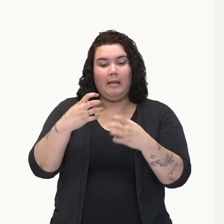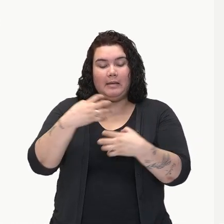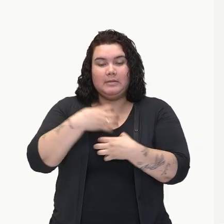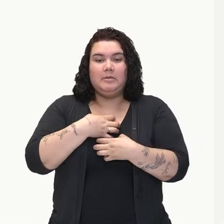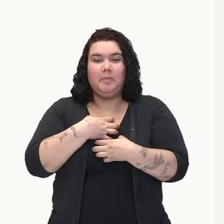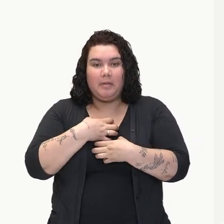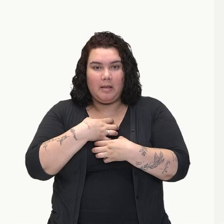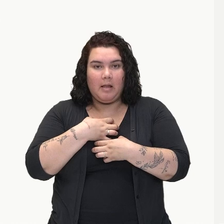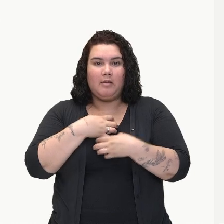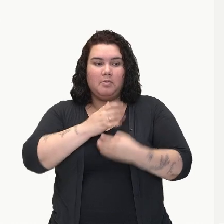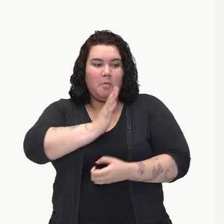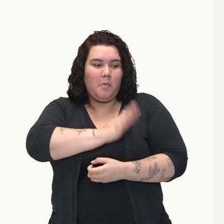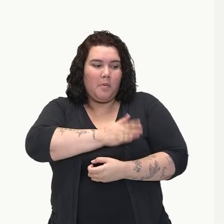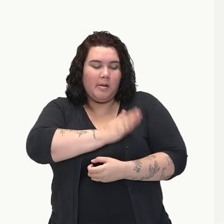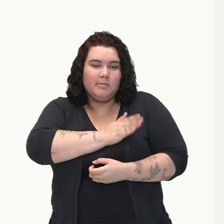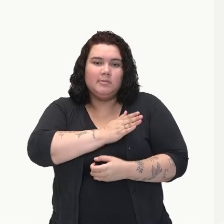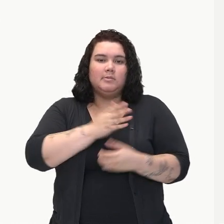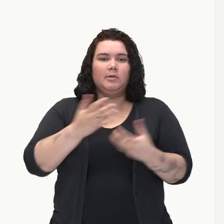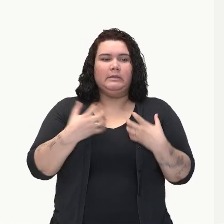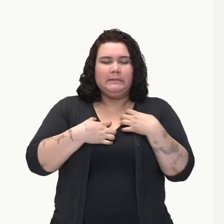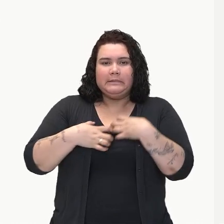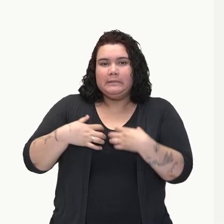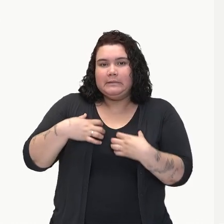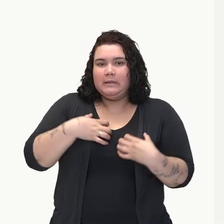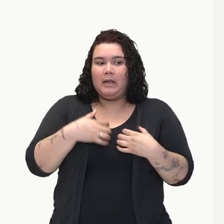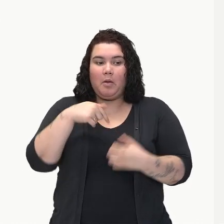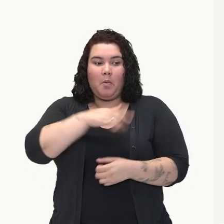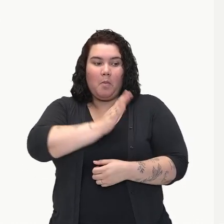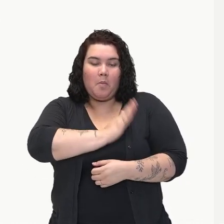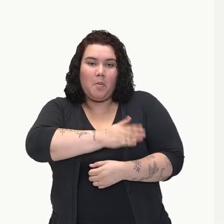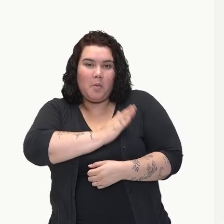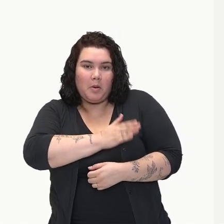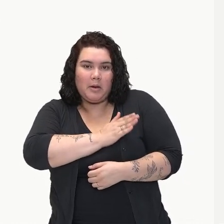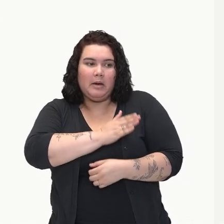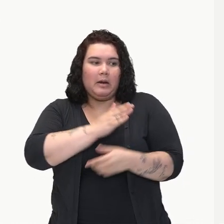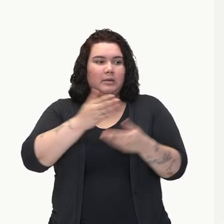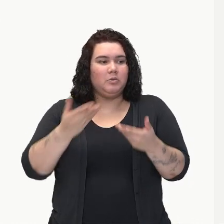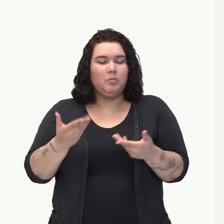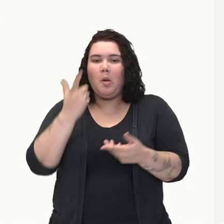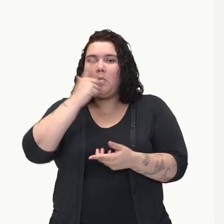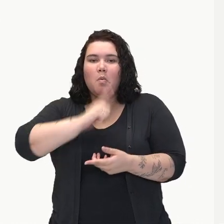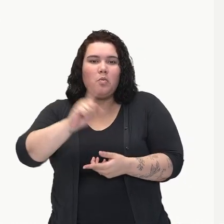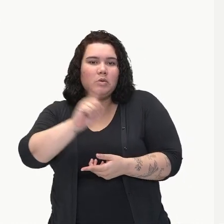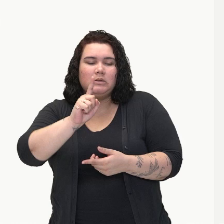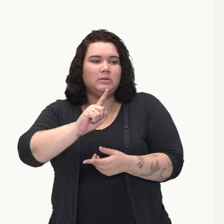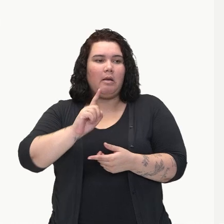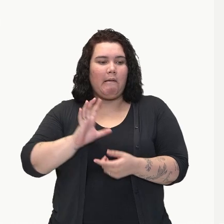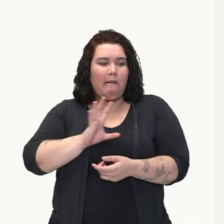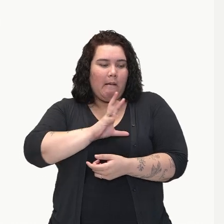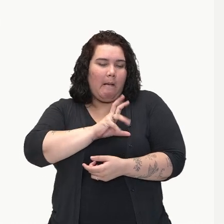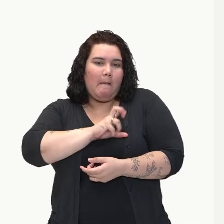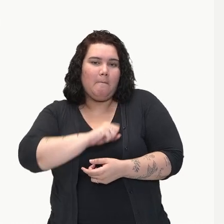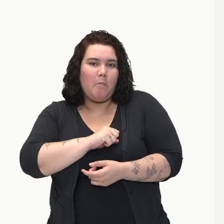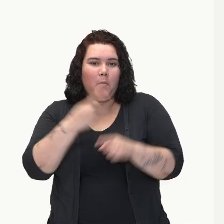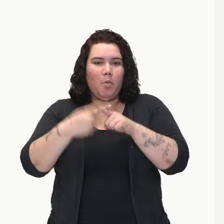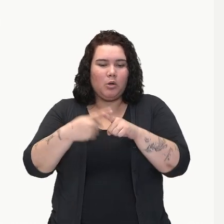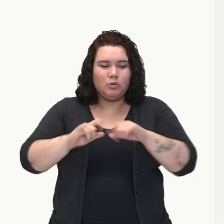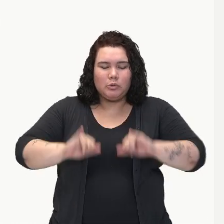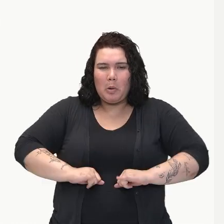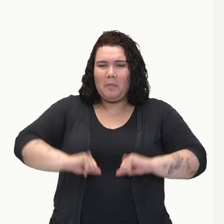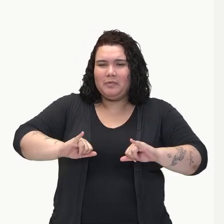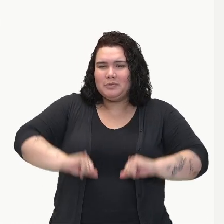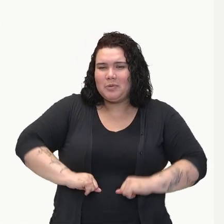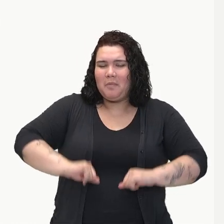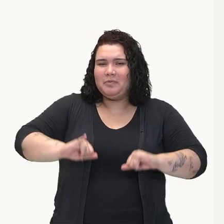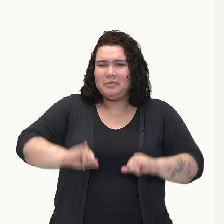um outro significado para transmitir que aquele coração, na verdade, ele é enrijecido. Ele enrijeceu com o tempo, ele já não sofre